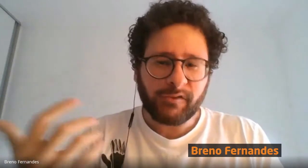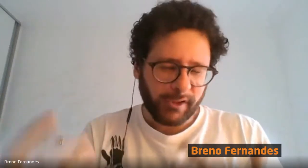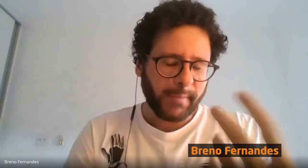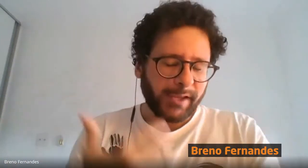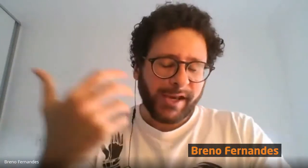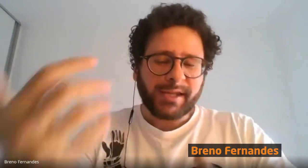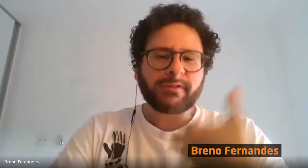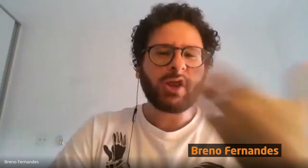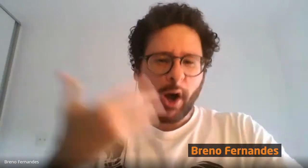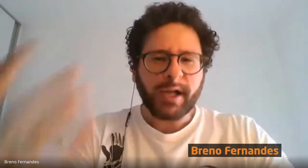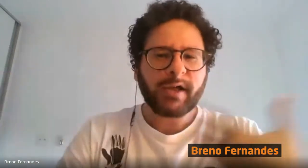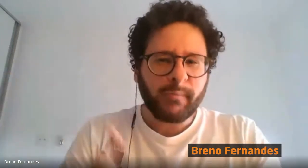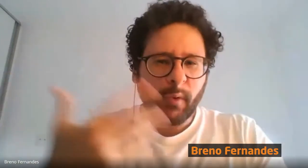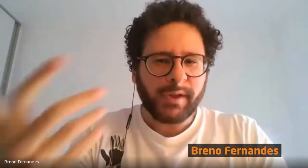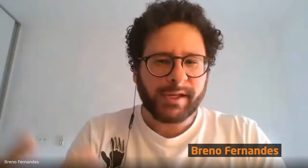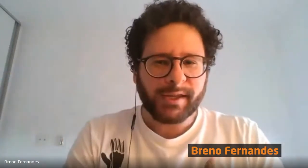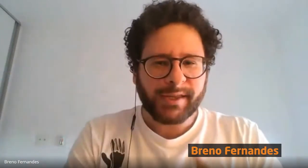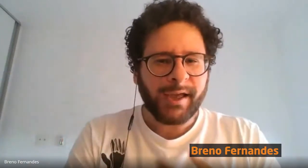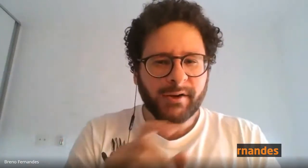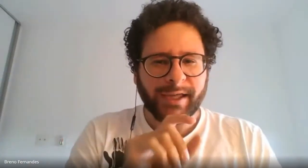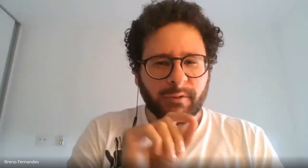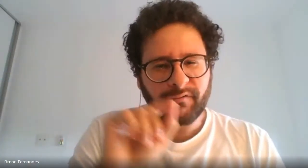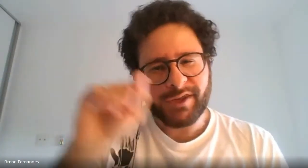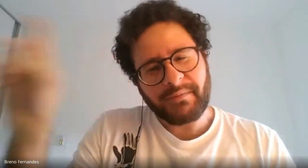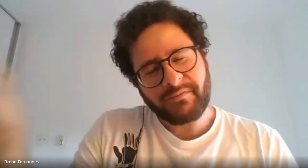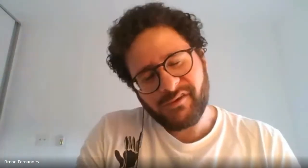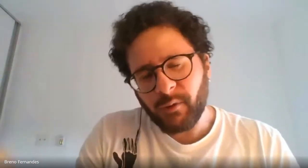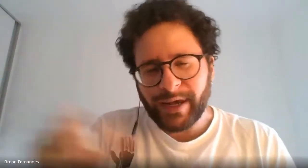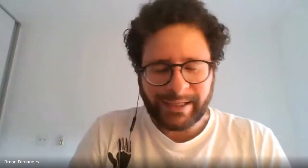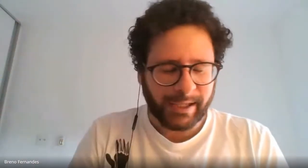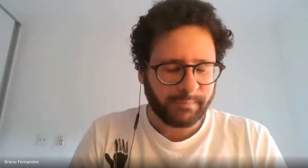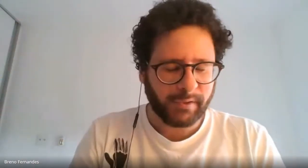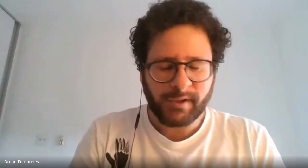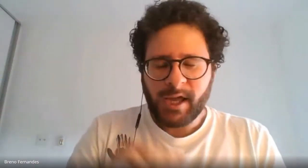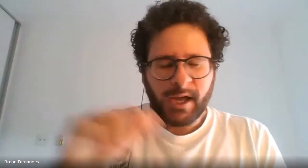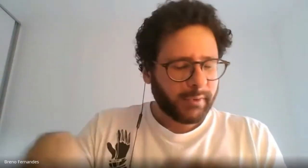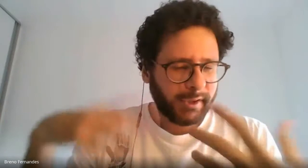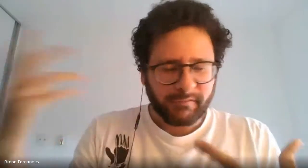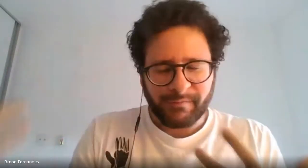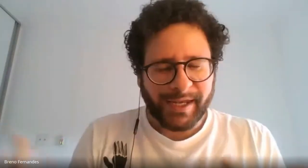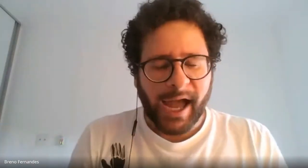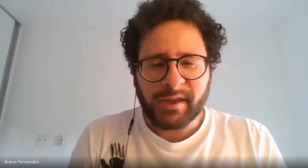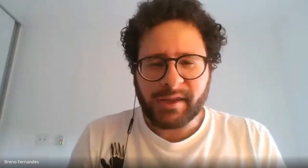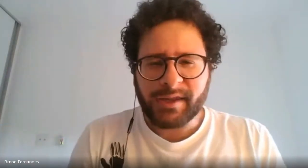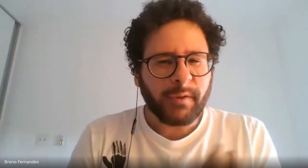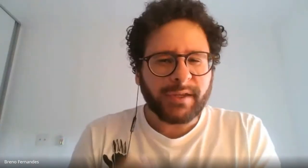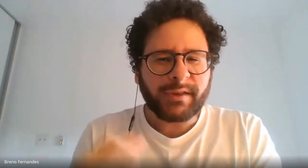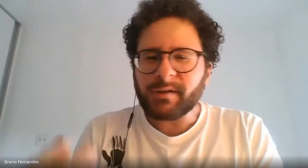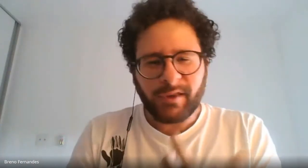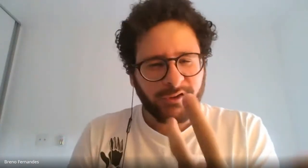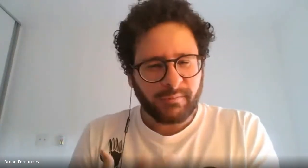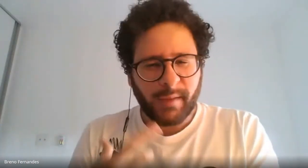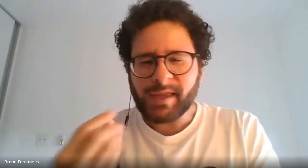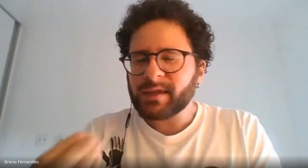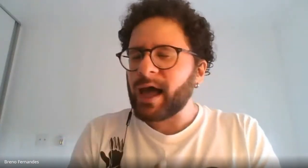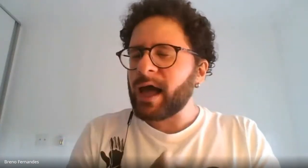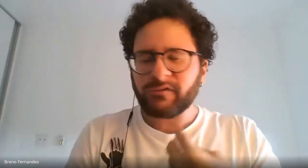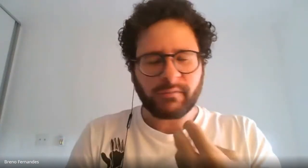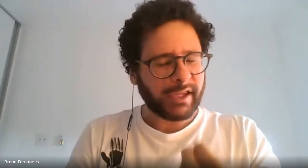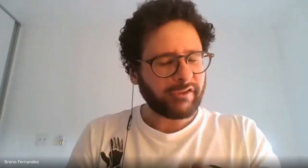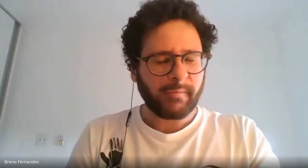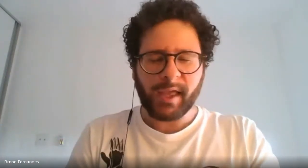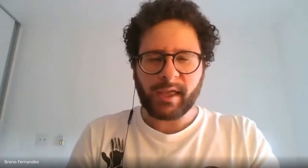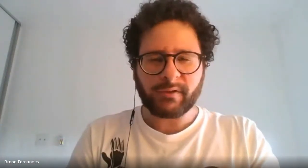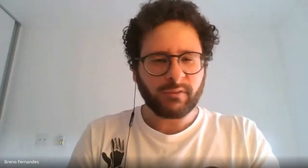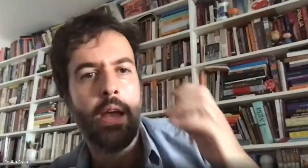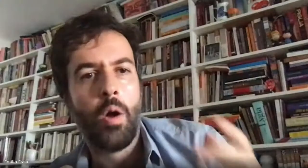si e geralmente nessa troca de músicas, né, naquilo que você envia um link para os seus familiares, você está meio que transmitindo uma mensagem,